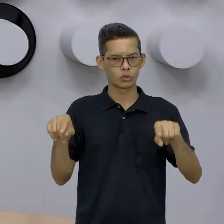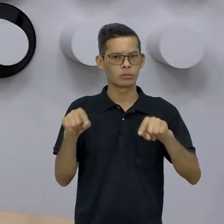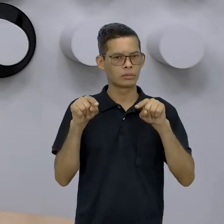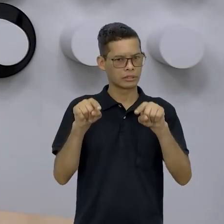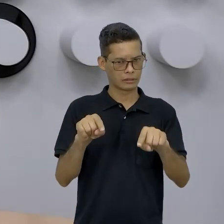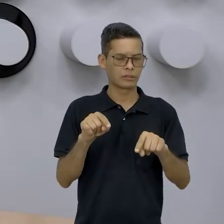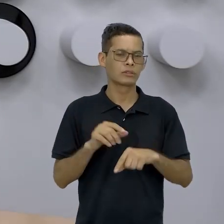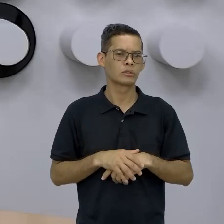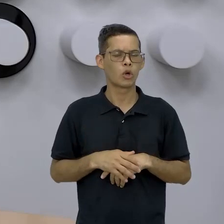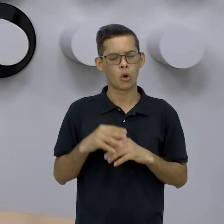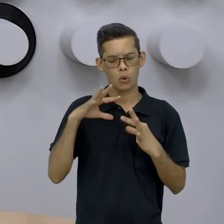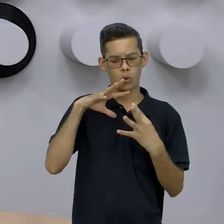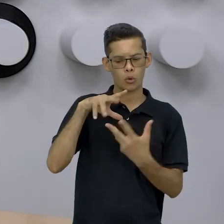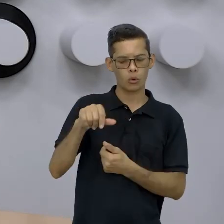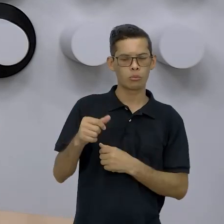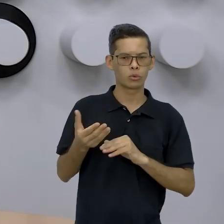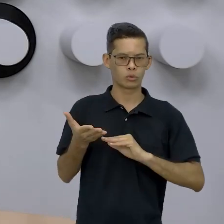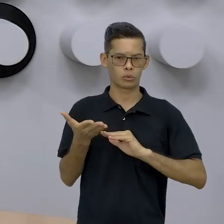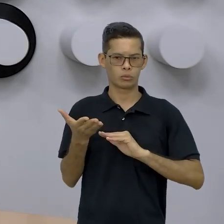O mundo moderno,